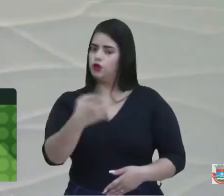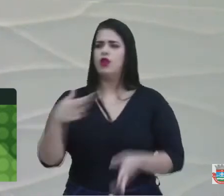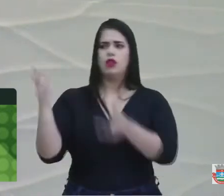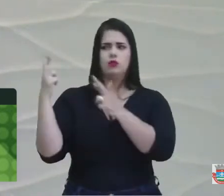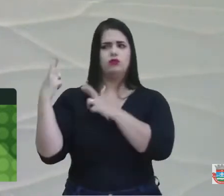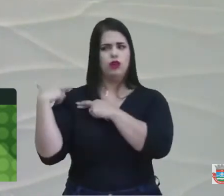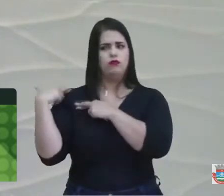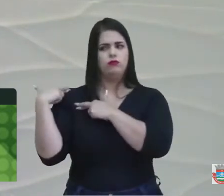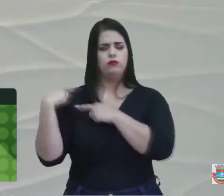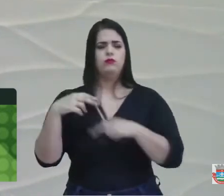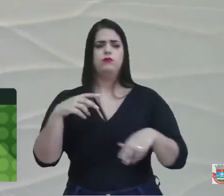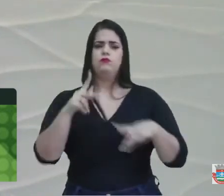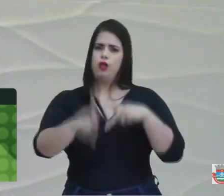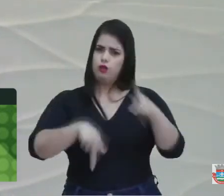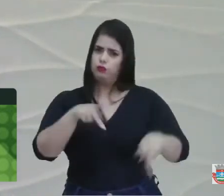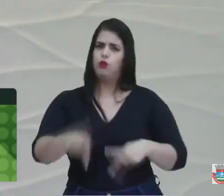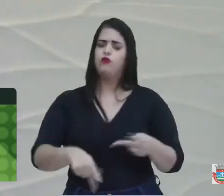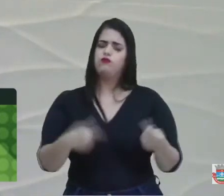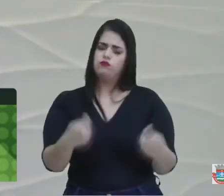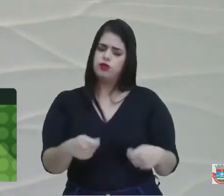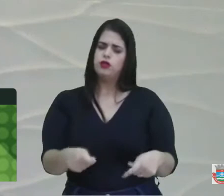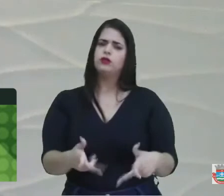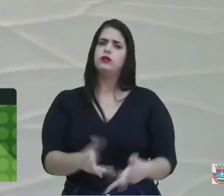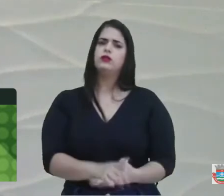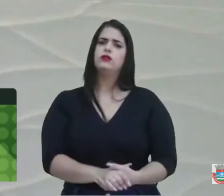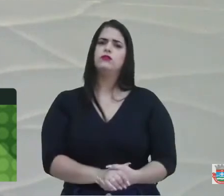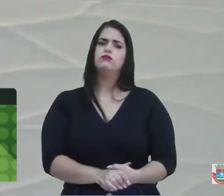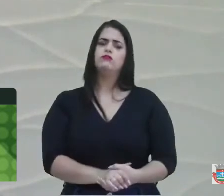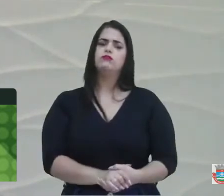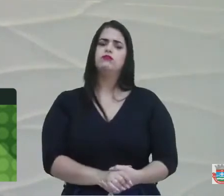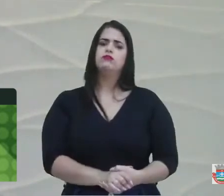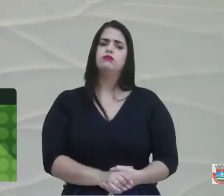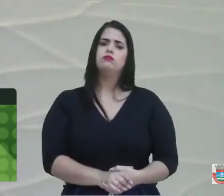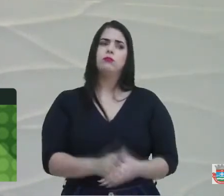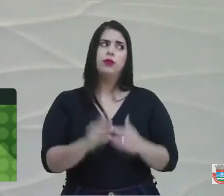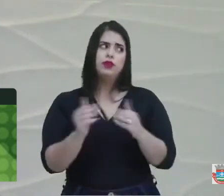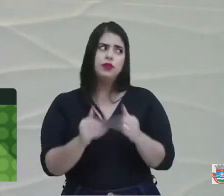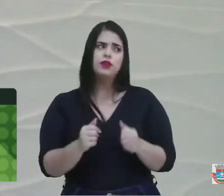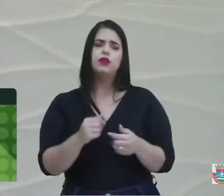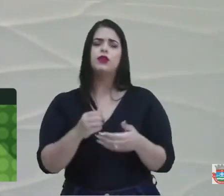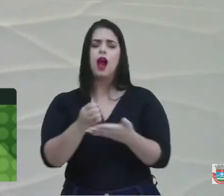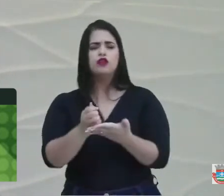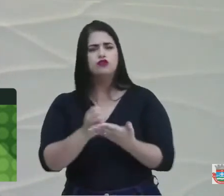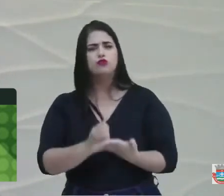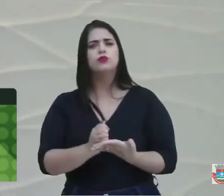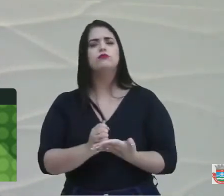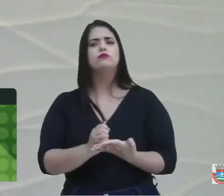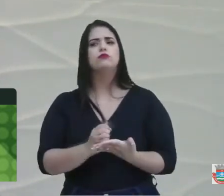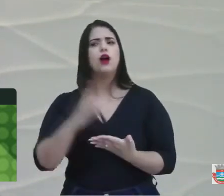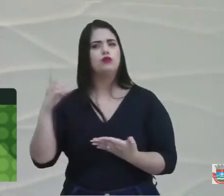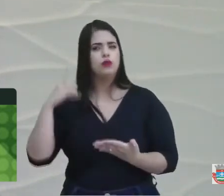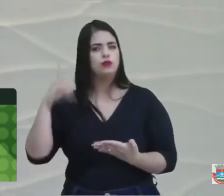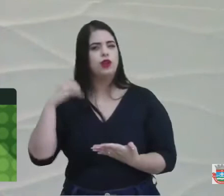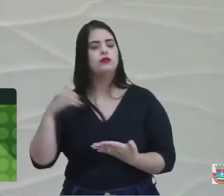deputados, com o próprio governo do Estado, né, tem um programa, inclusive, aí do governo do Estado, que é o programa Água Doce, que aí a gente